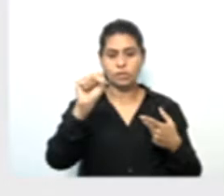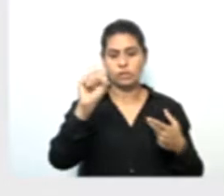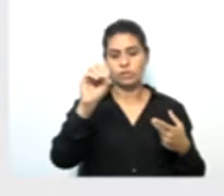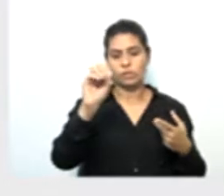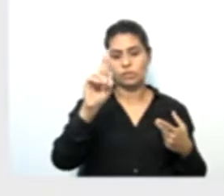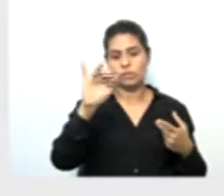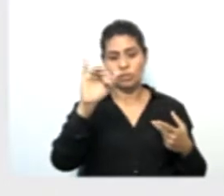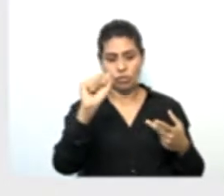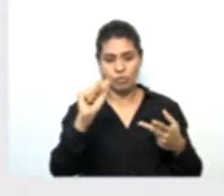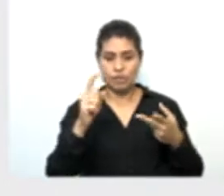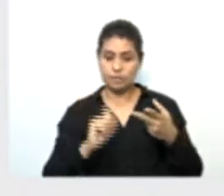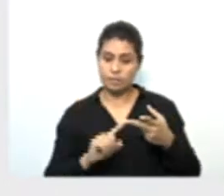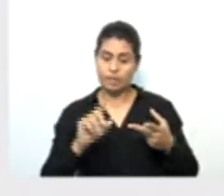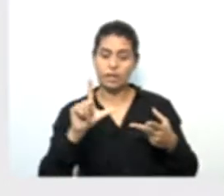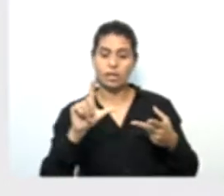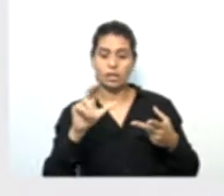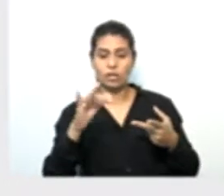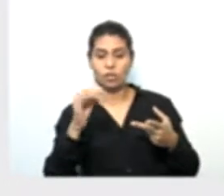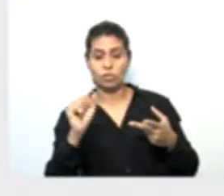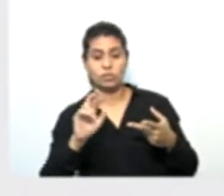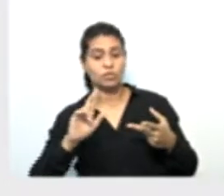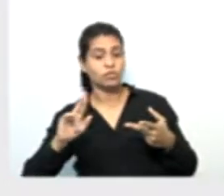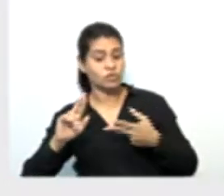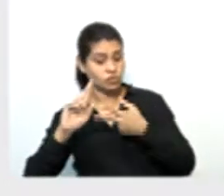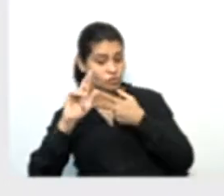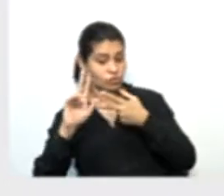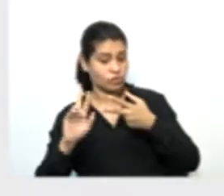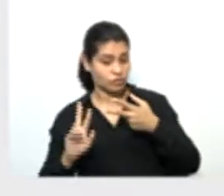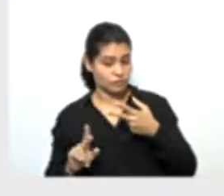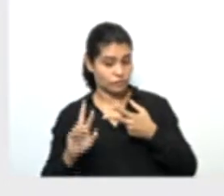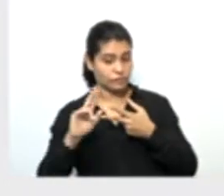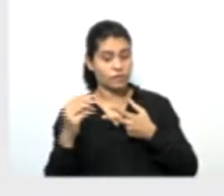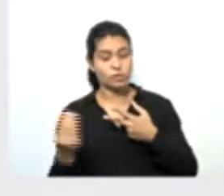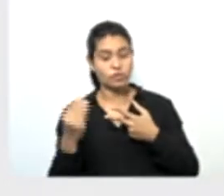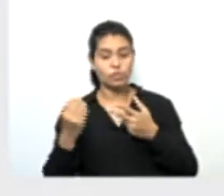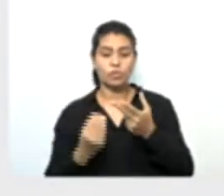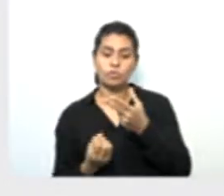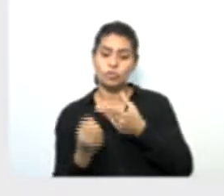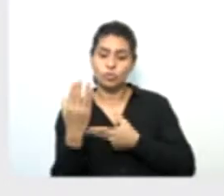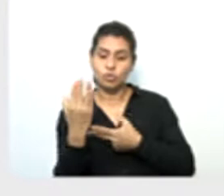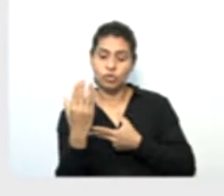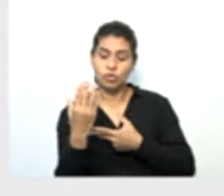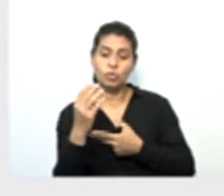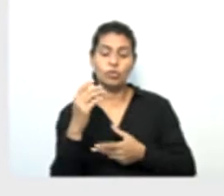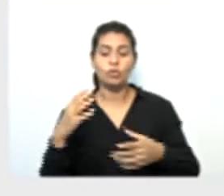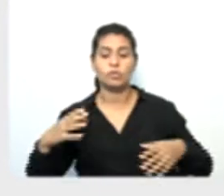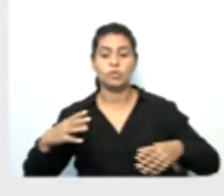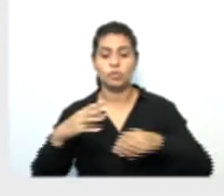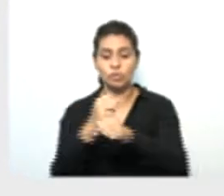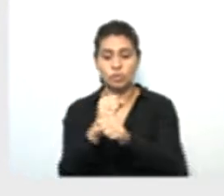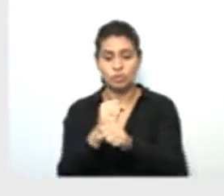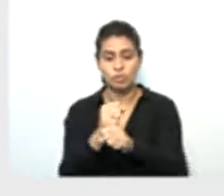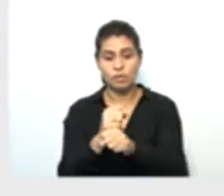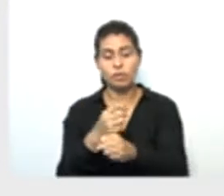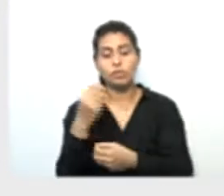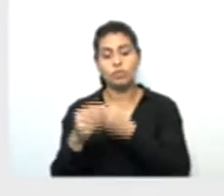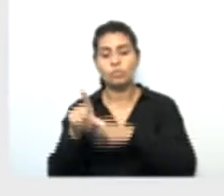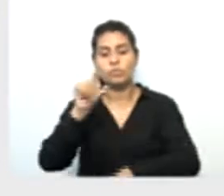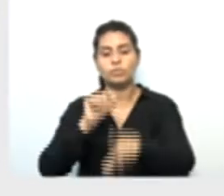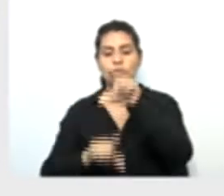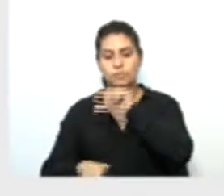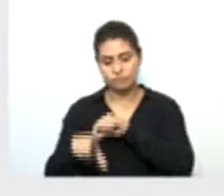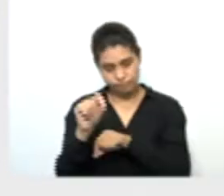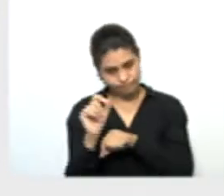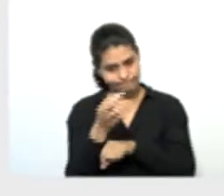que esses dois conceitos têm diferenças em relação à sua origem, em relação ao seu cálculo e em relação à sua tomada de